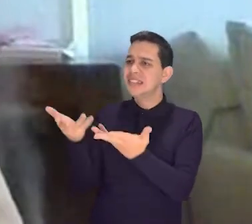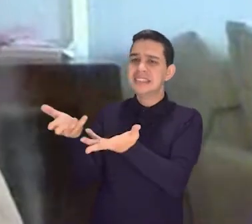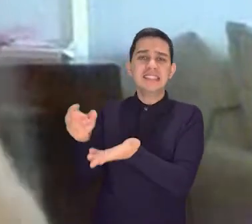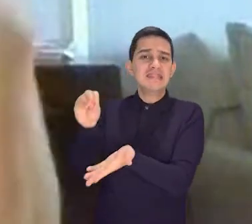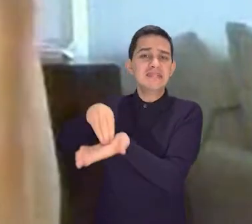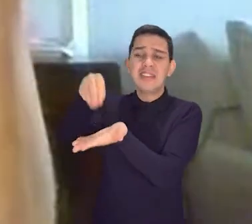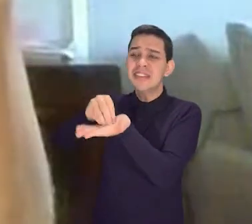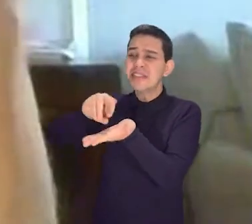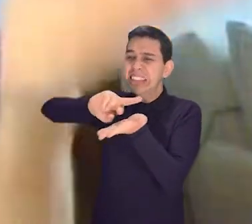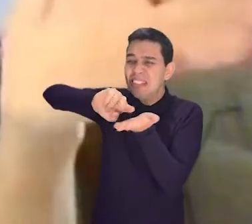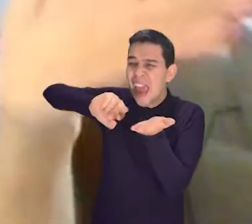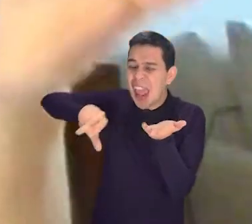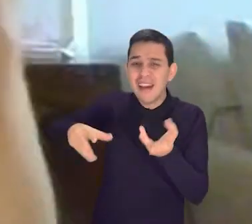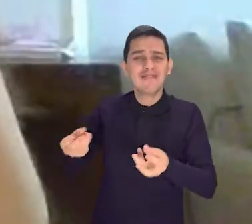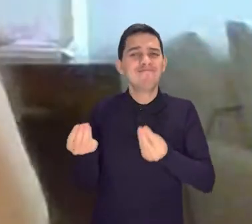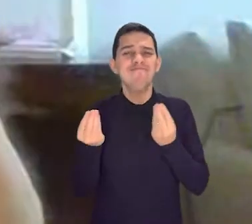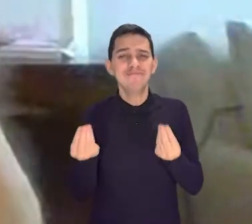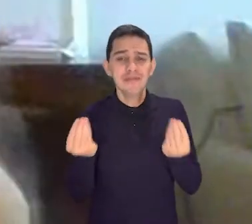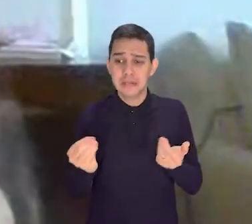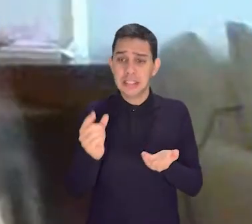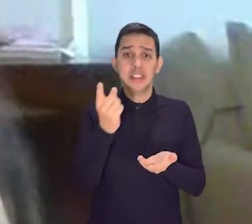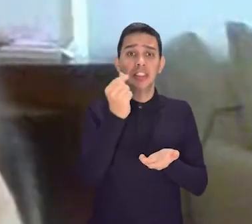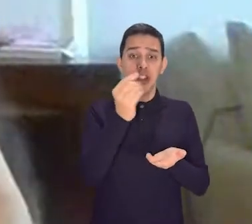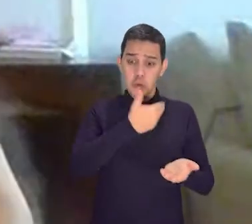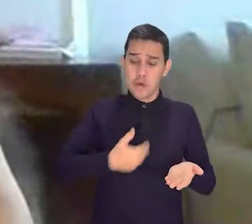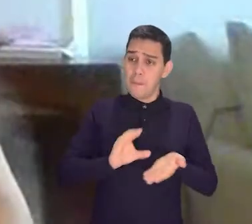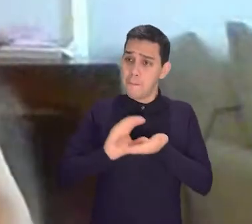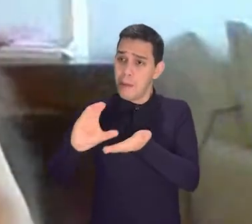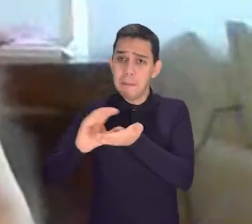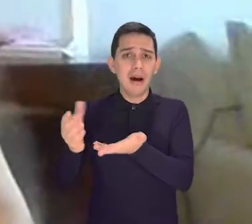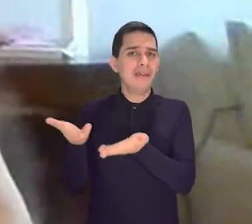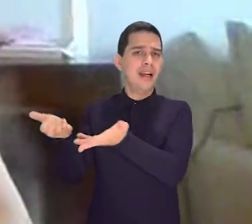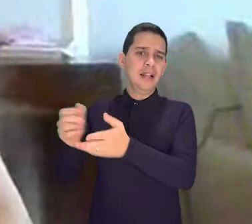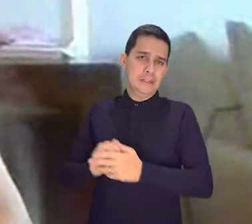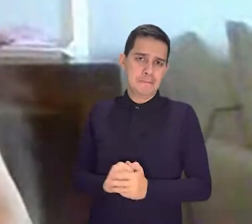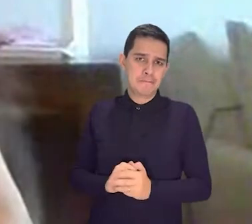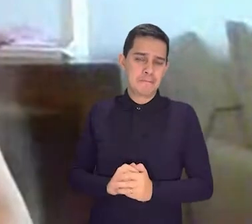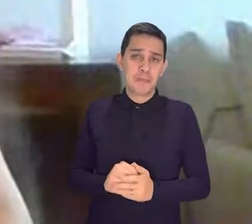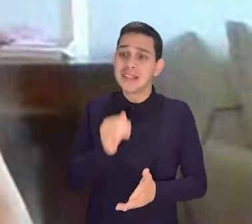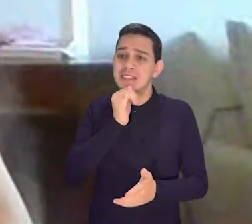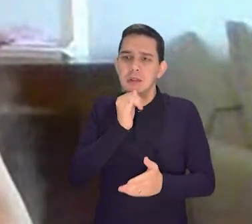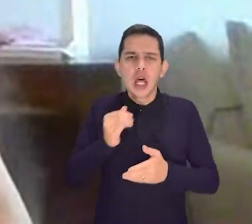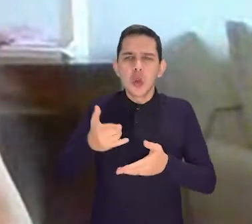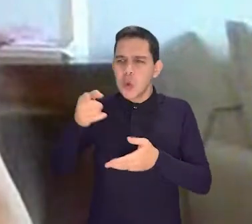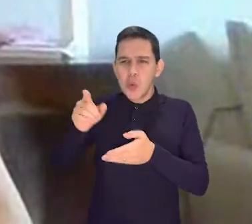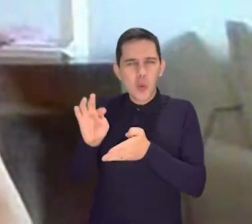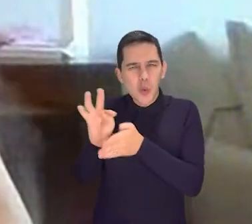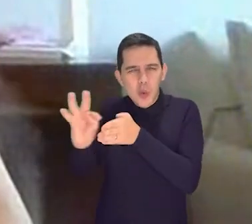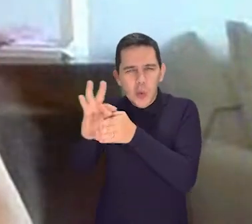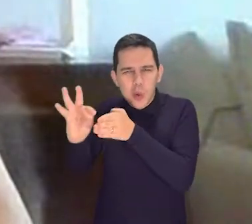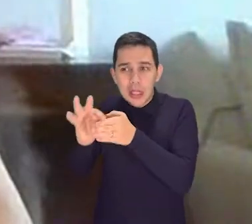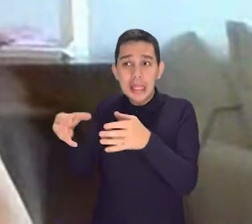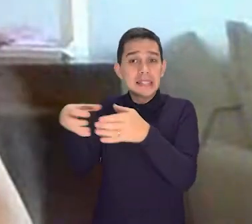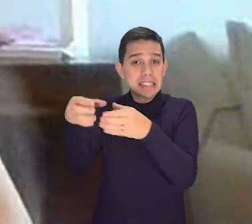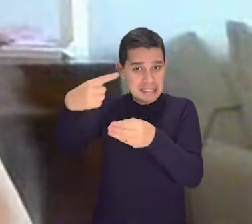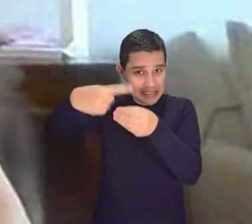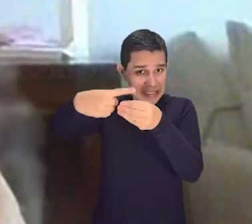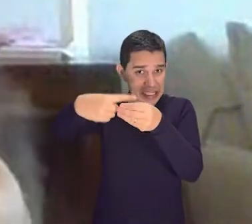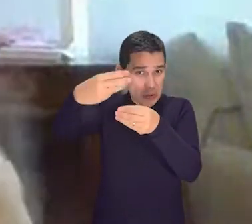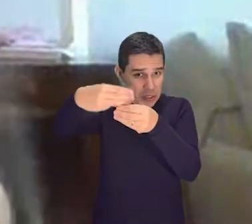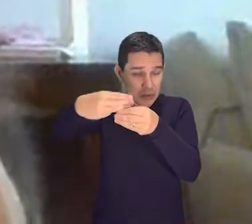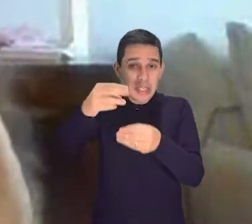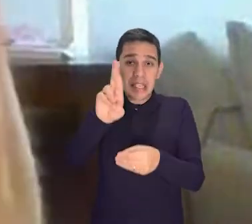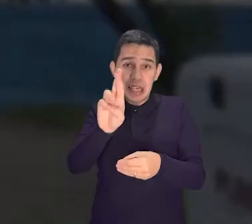esses itens que, a exemplo do que aconteceu no Conselho Tutelar de Ramos, por exemplo,